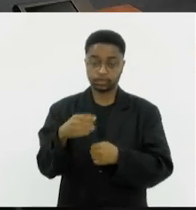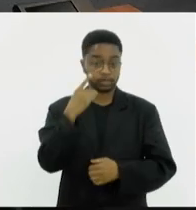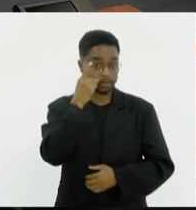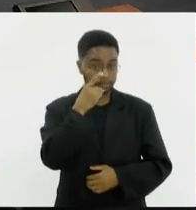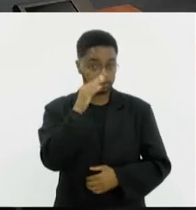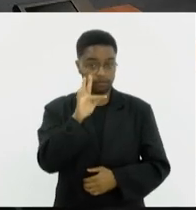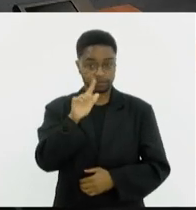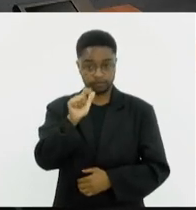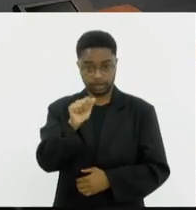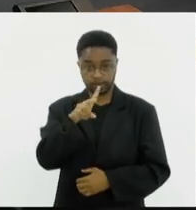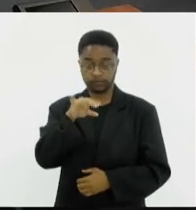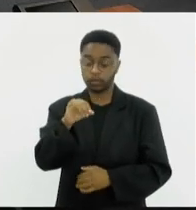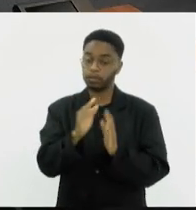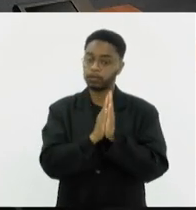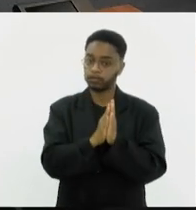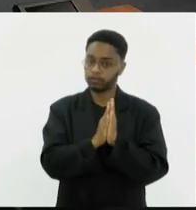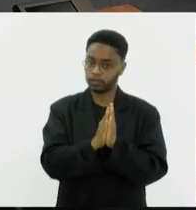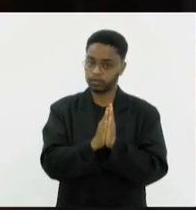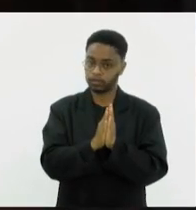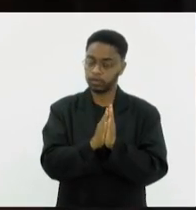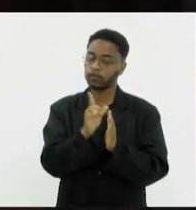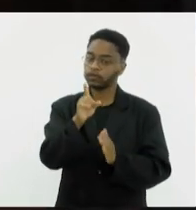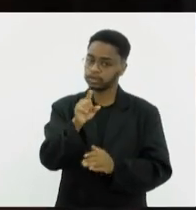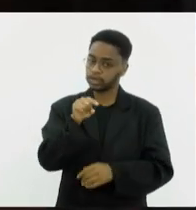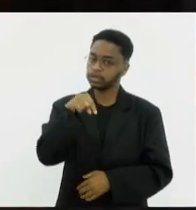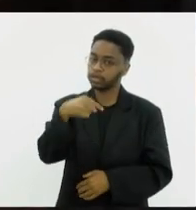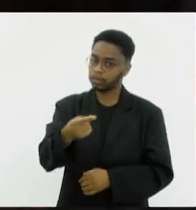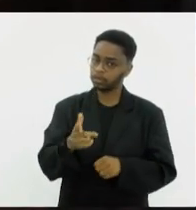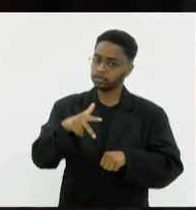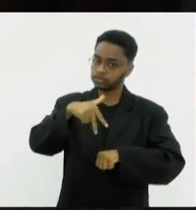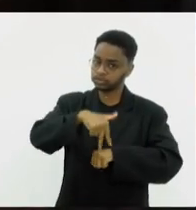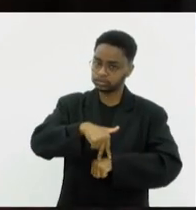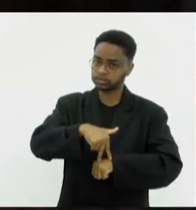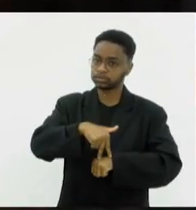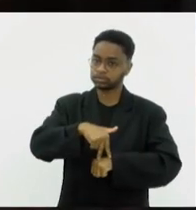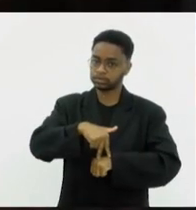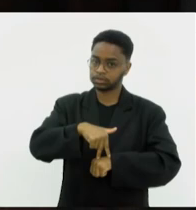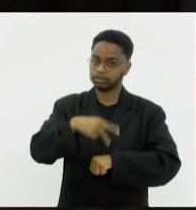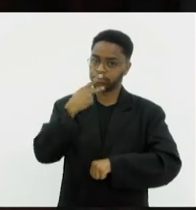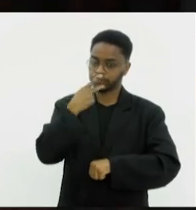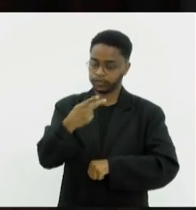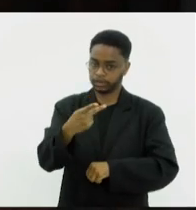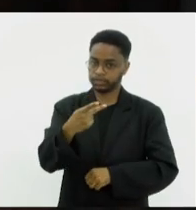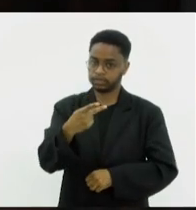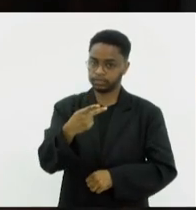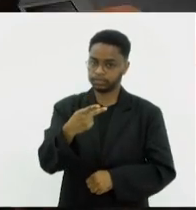por favor, o senhor vai usar a tribuna para fazer a sua observação.